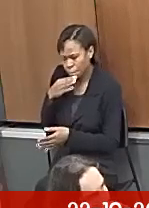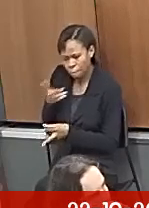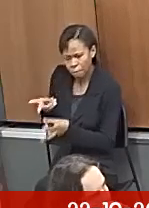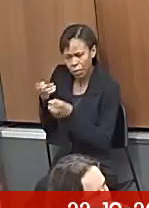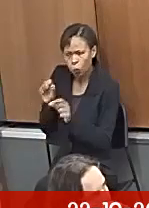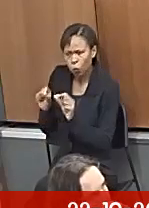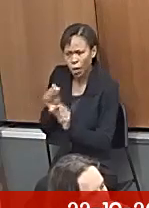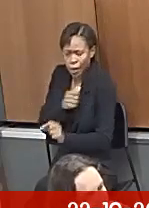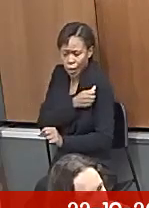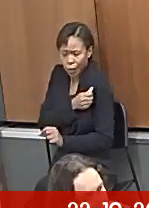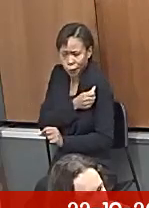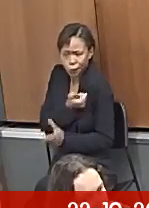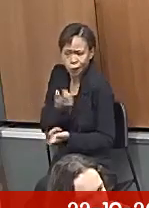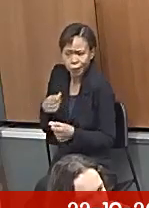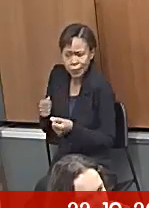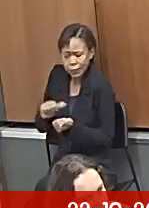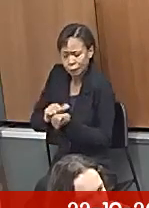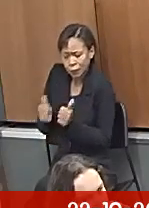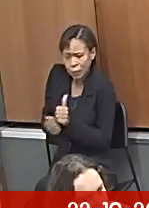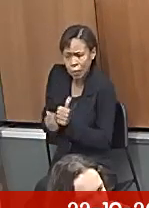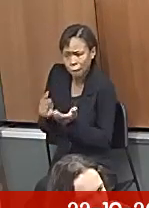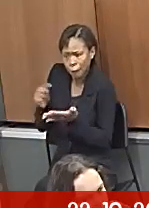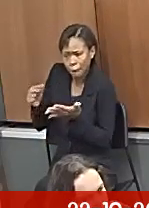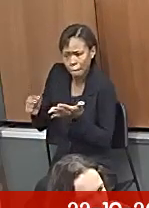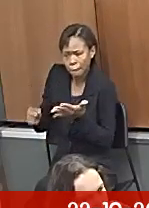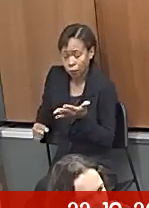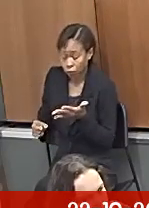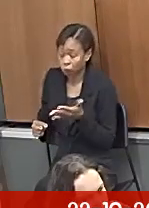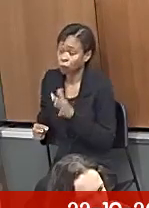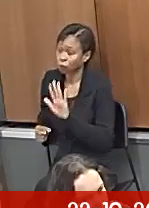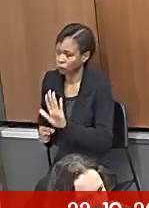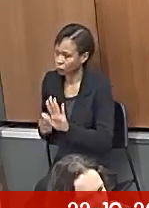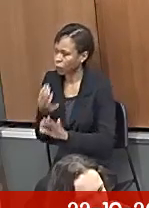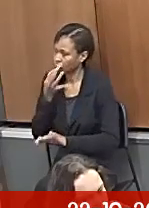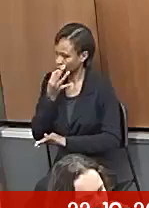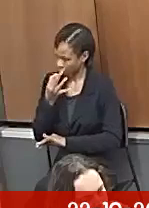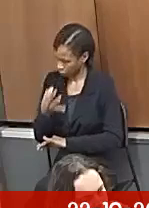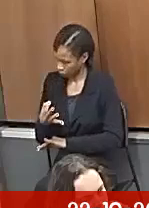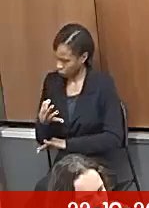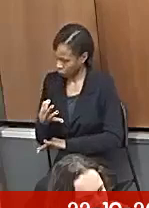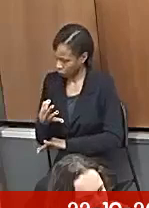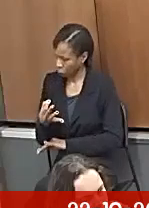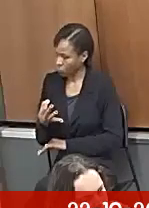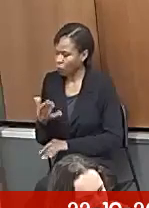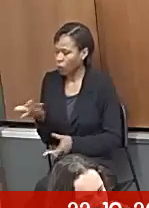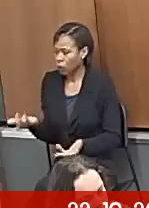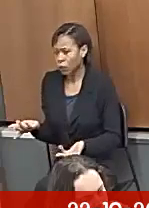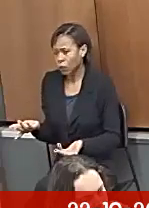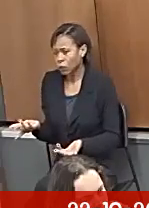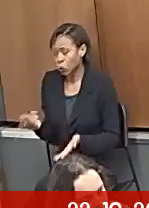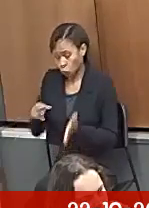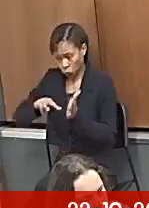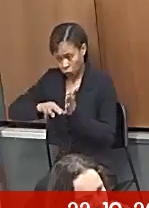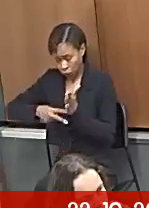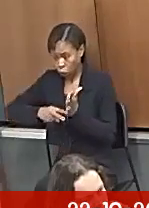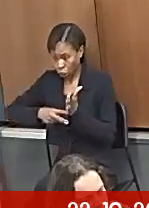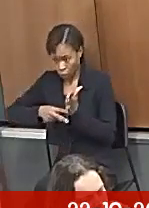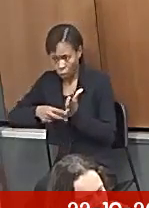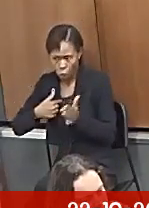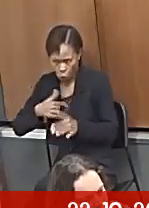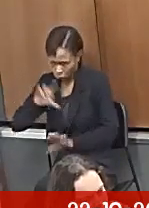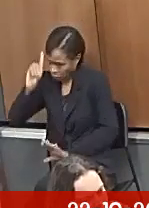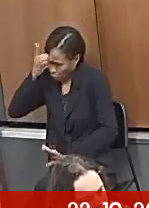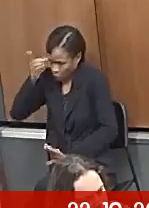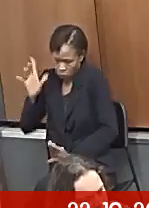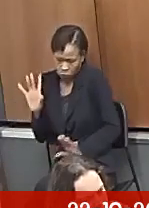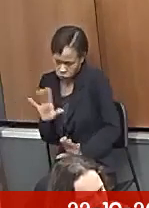precisa de adaptação, etc. Então, por quê? E aqui é uma sugestão mesmo. Por que que o sindicato, é uma ideia que eu estou